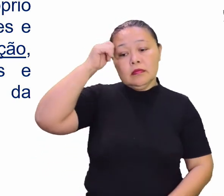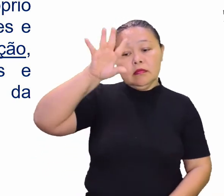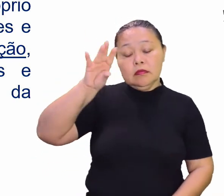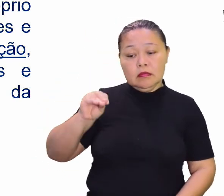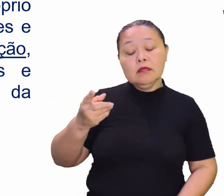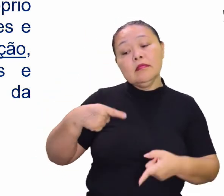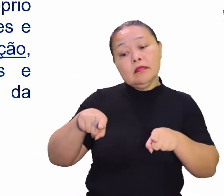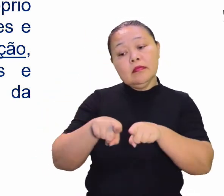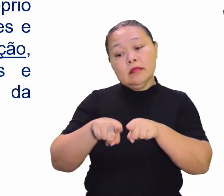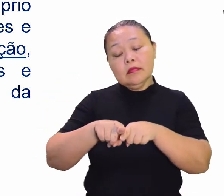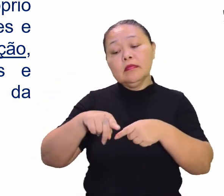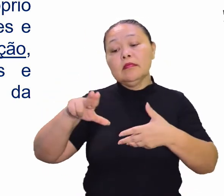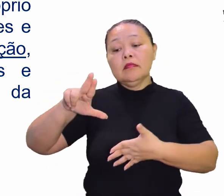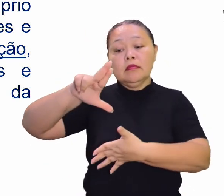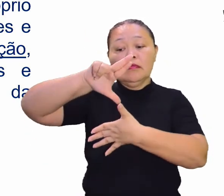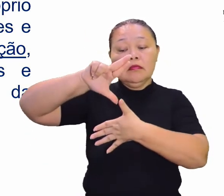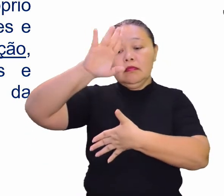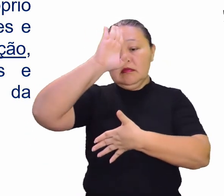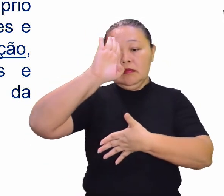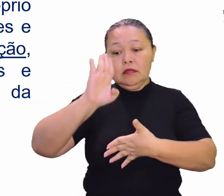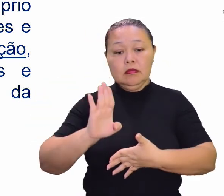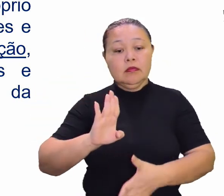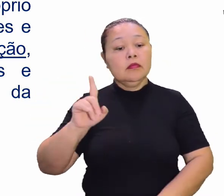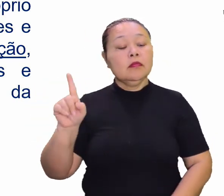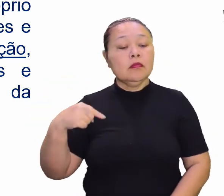e inclusive América Latina, Brasil, etc.